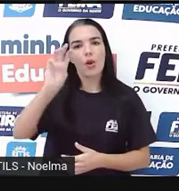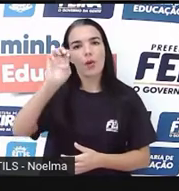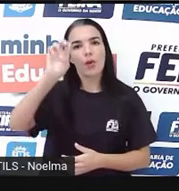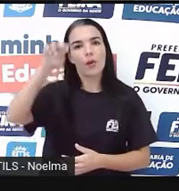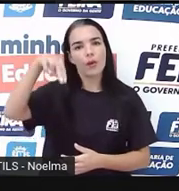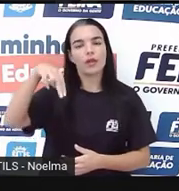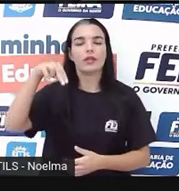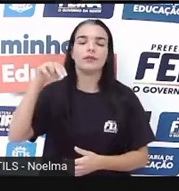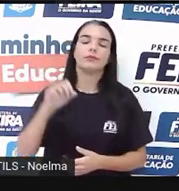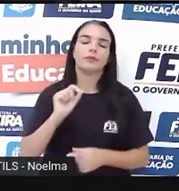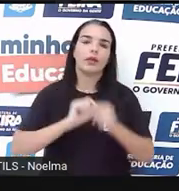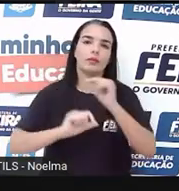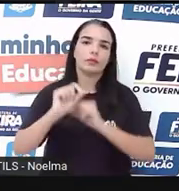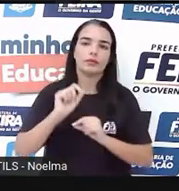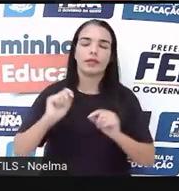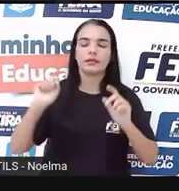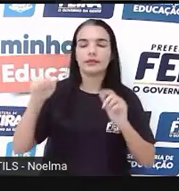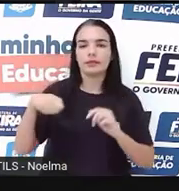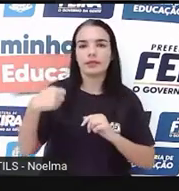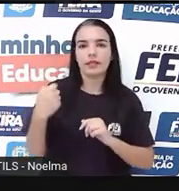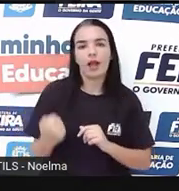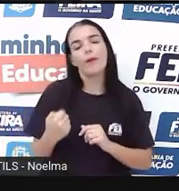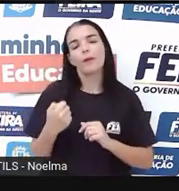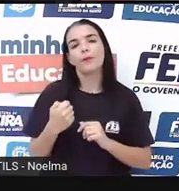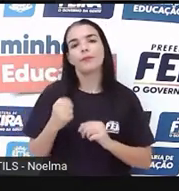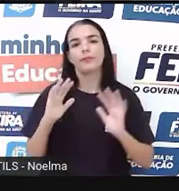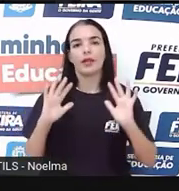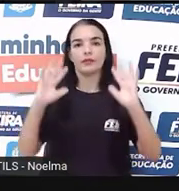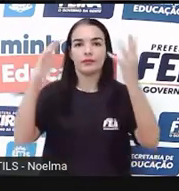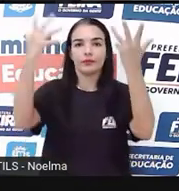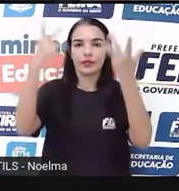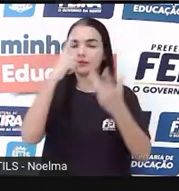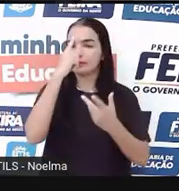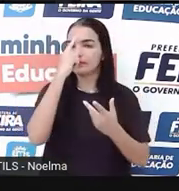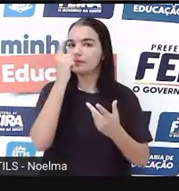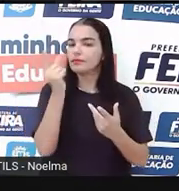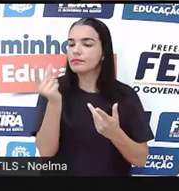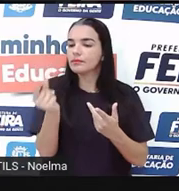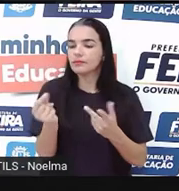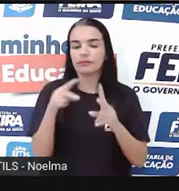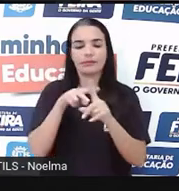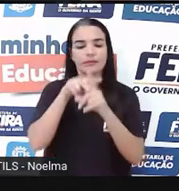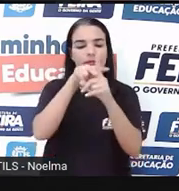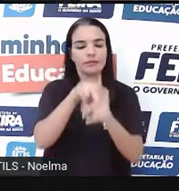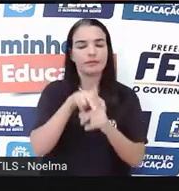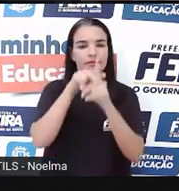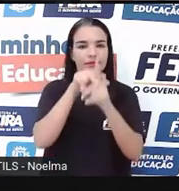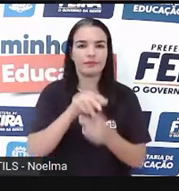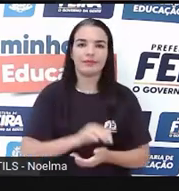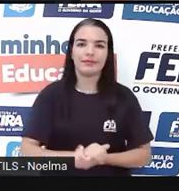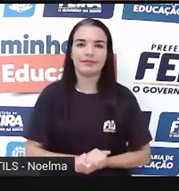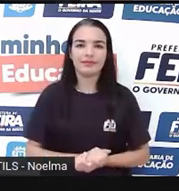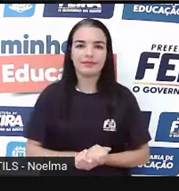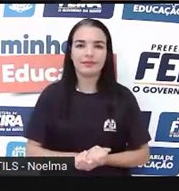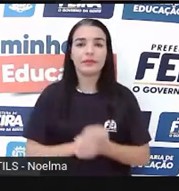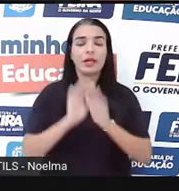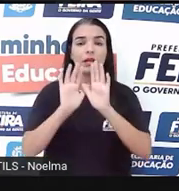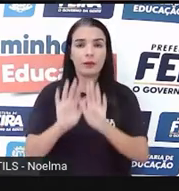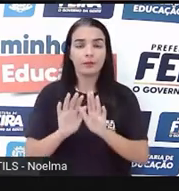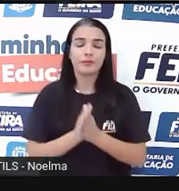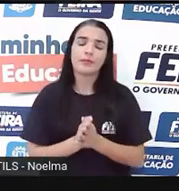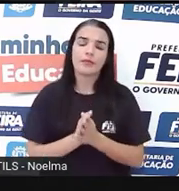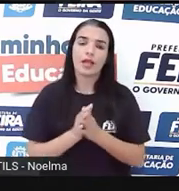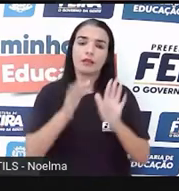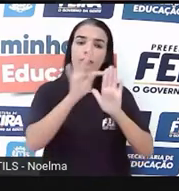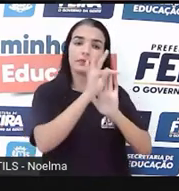não deixe de seguir essas dicas maravilhosas de organização do seu caderno. Tips! Quando você for